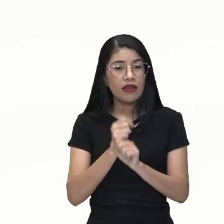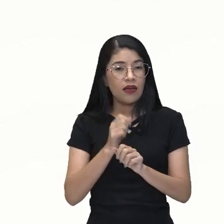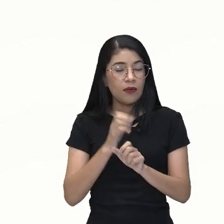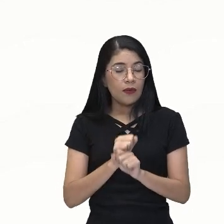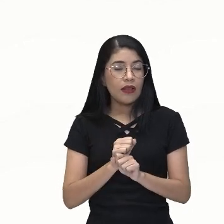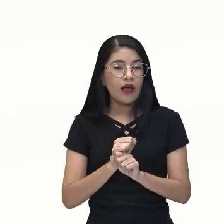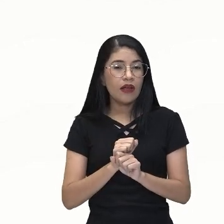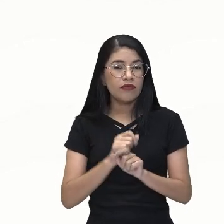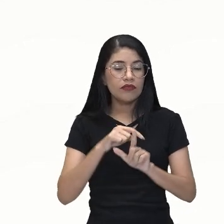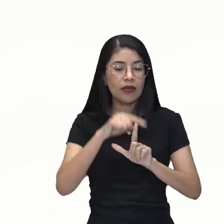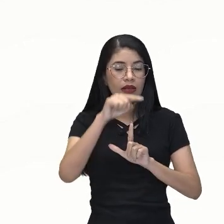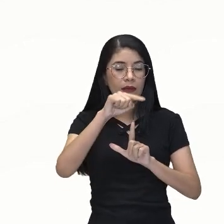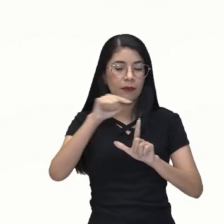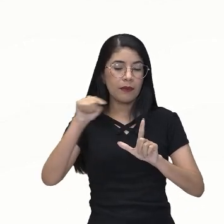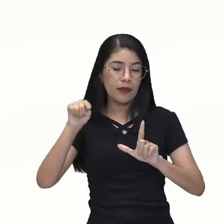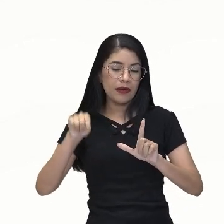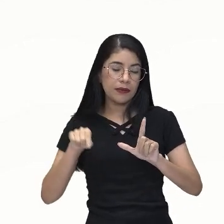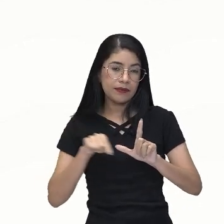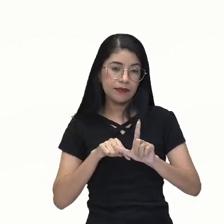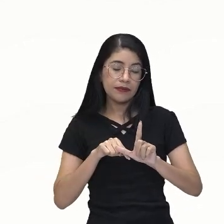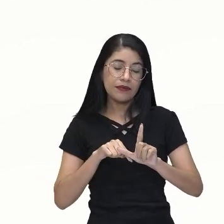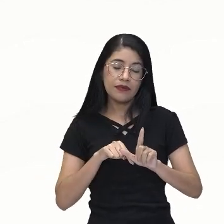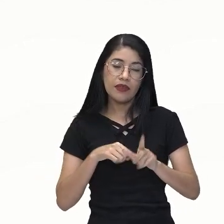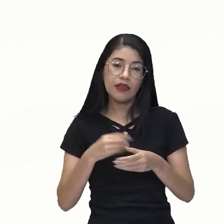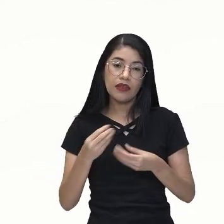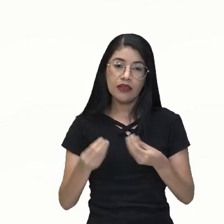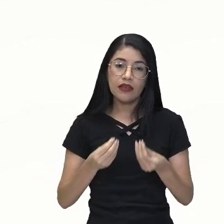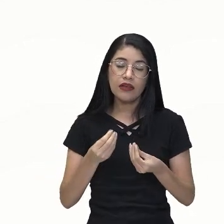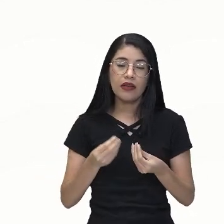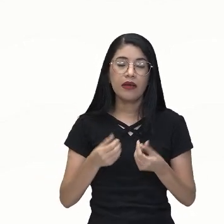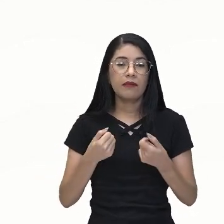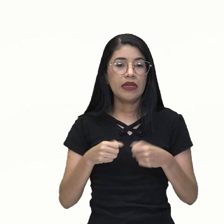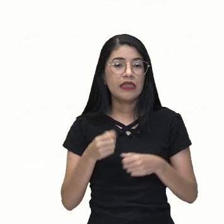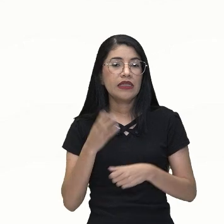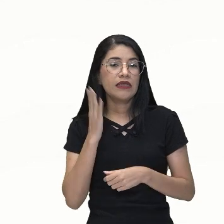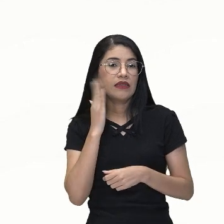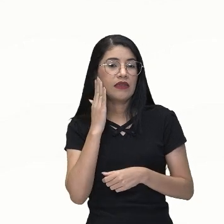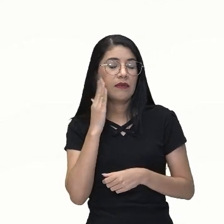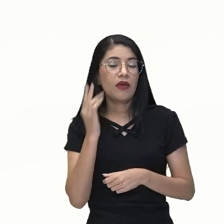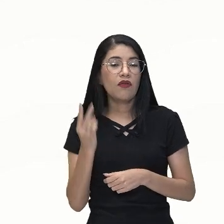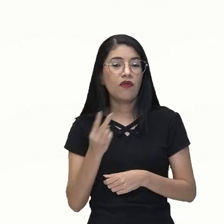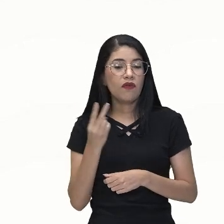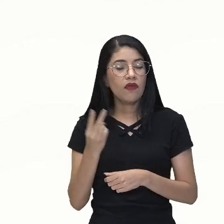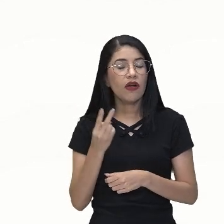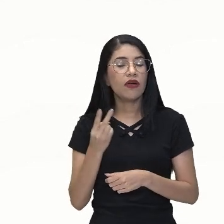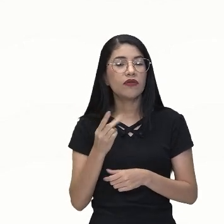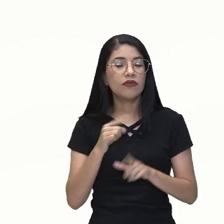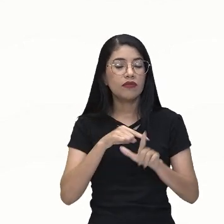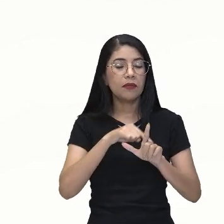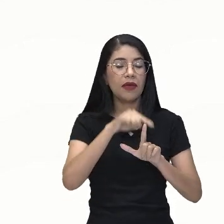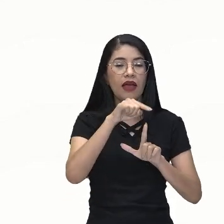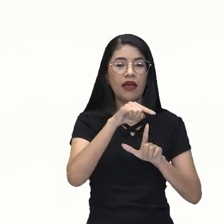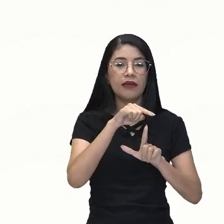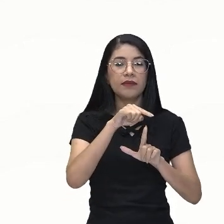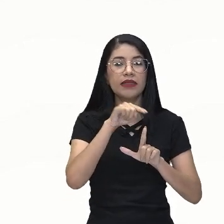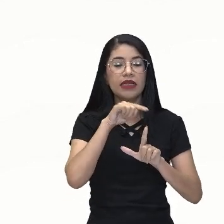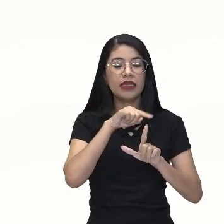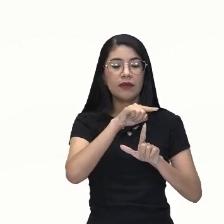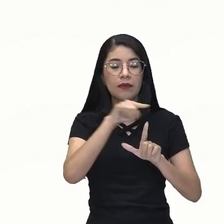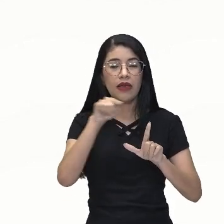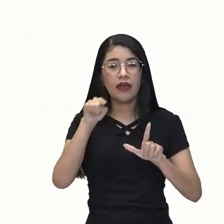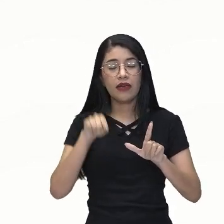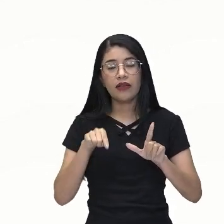o perímetro de um quadrado, basta que você tenha conhecimento do valor de um dos lados e esse valor você